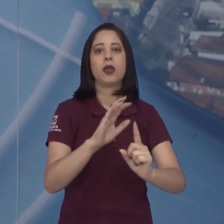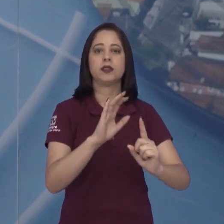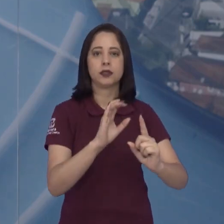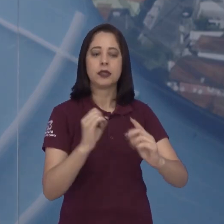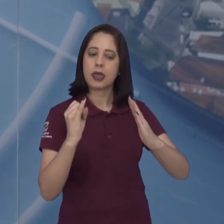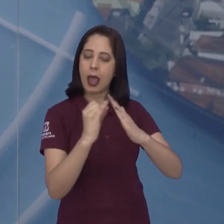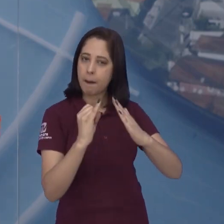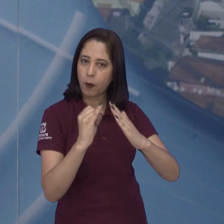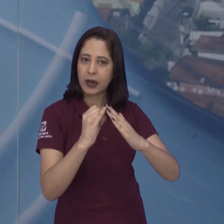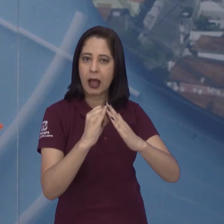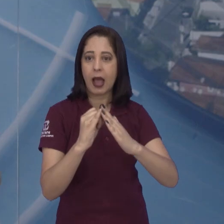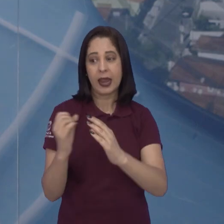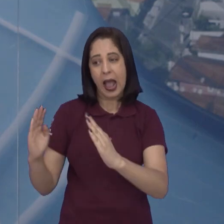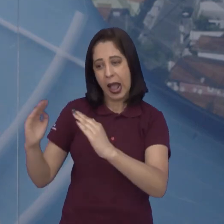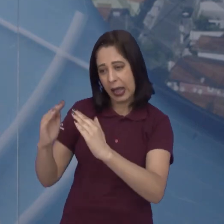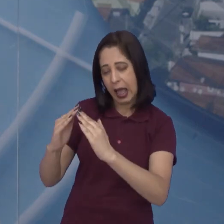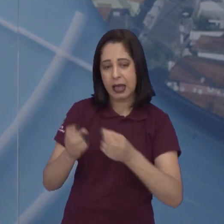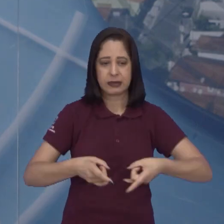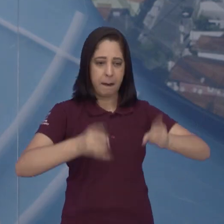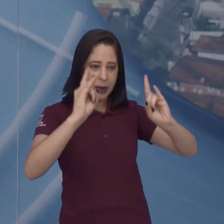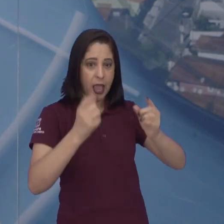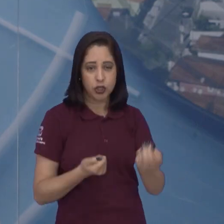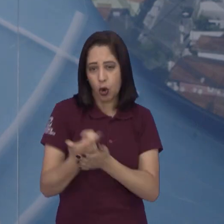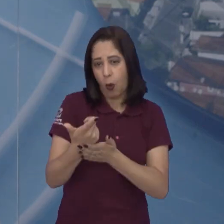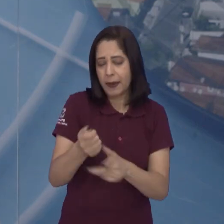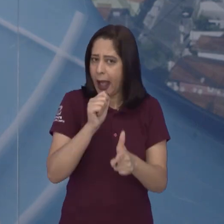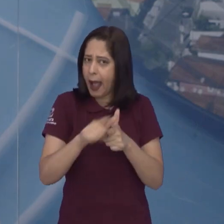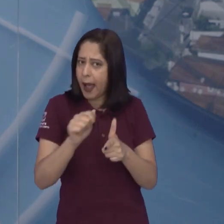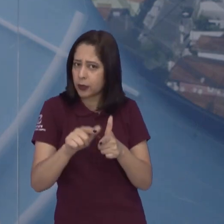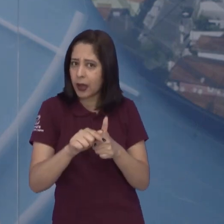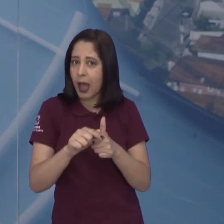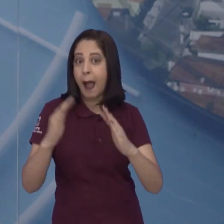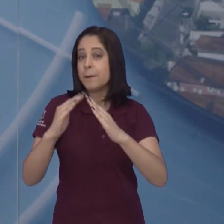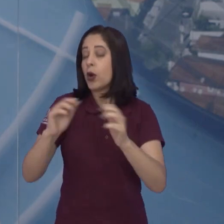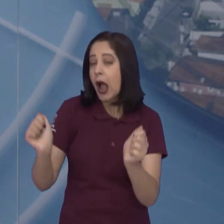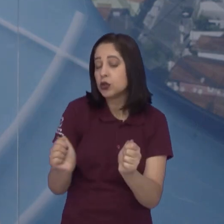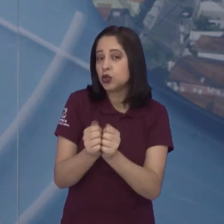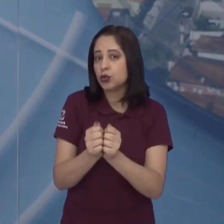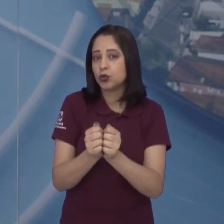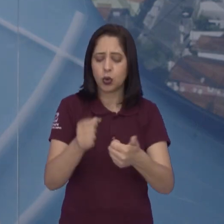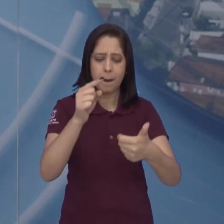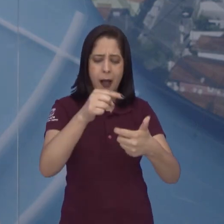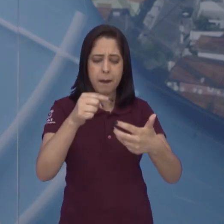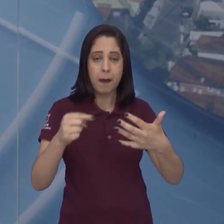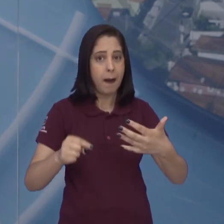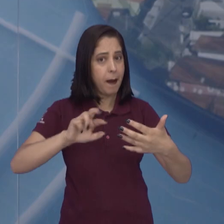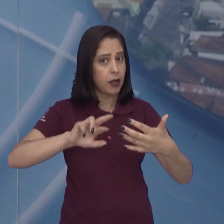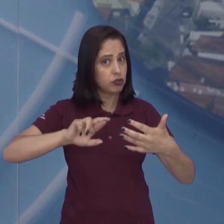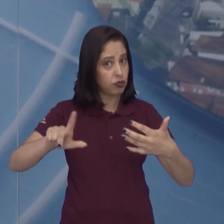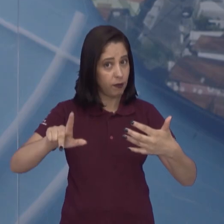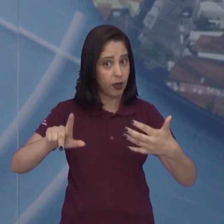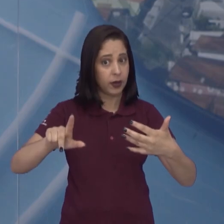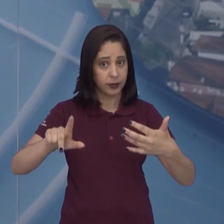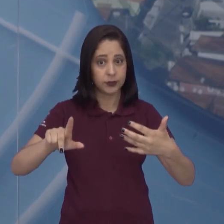prédios, condomínios, comprar, alugar, morar com amigos. As maneiras de habitar na cidade são diversas, gente,